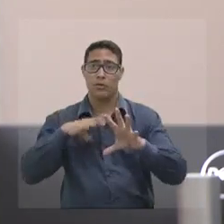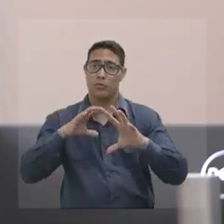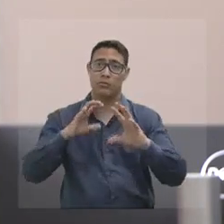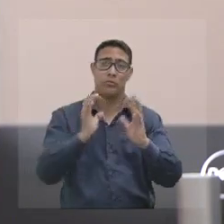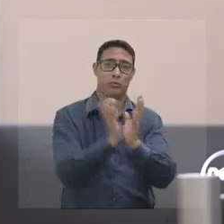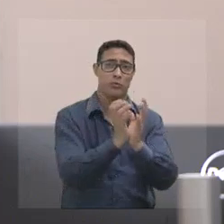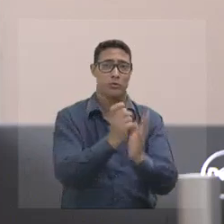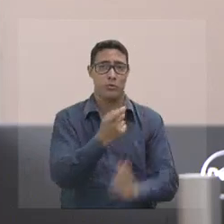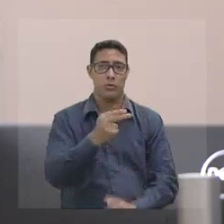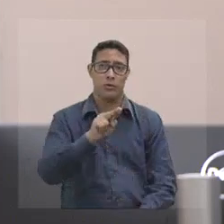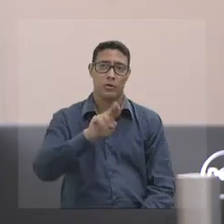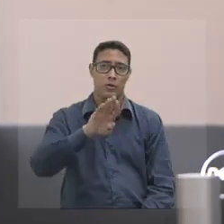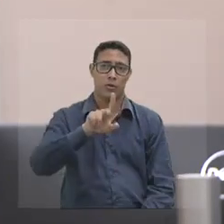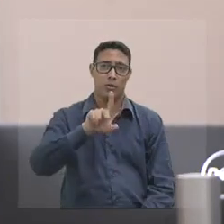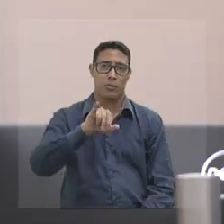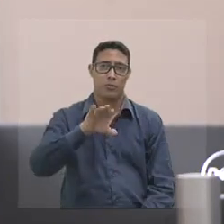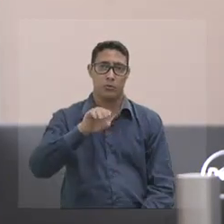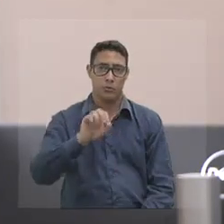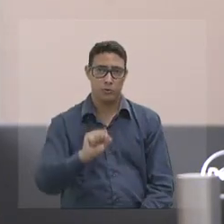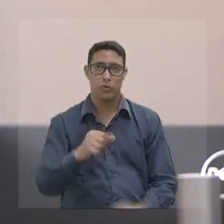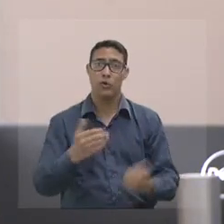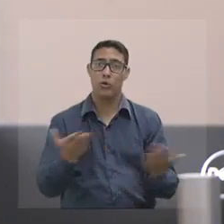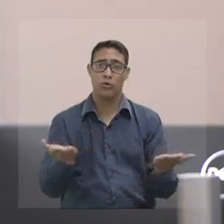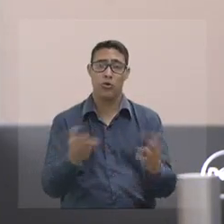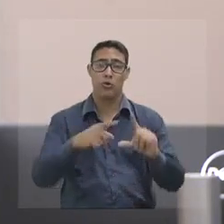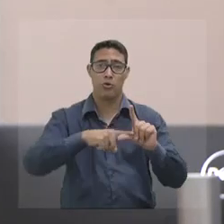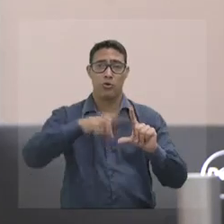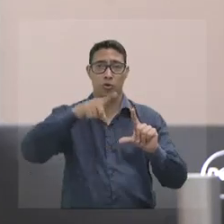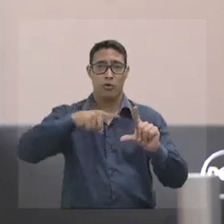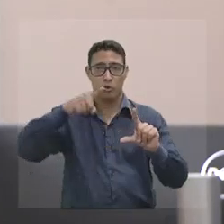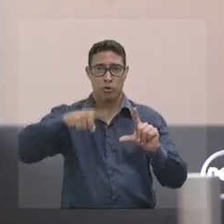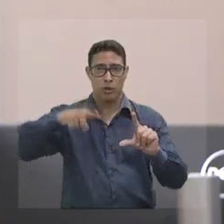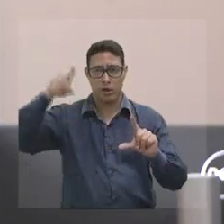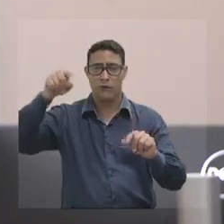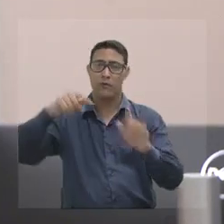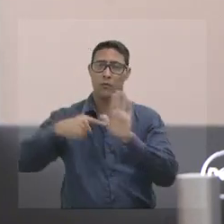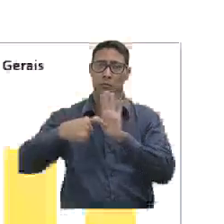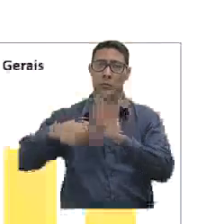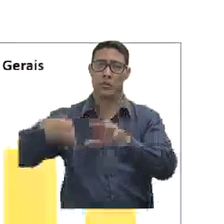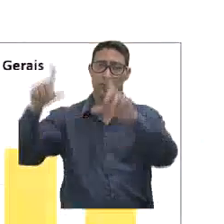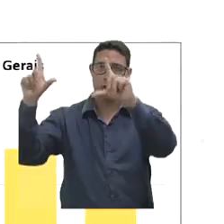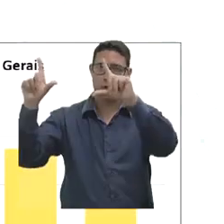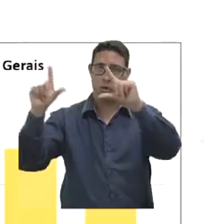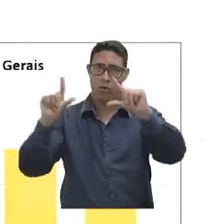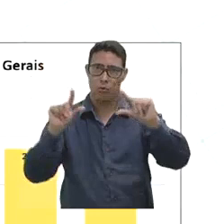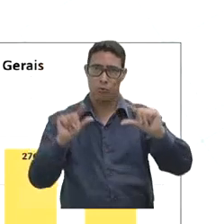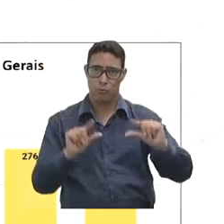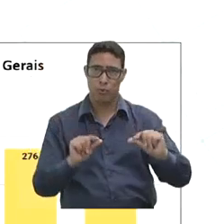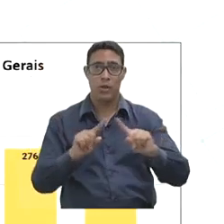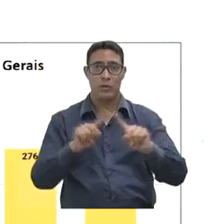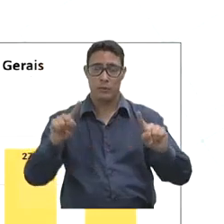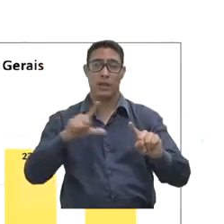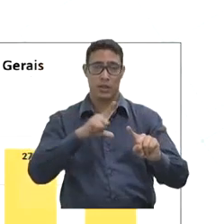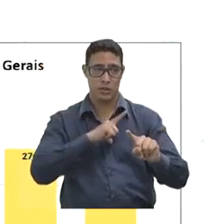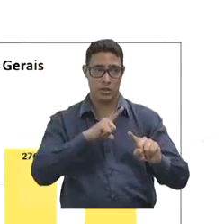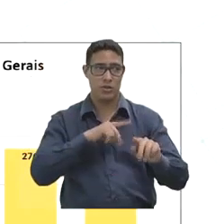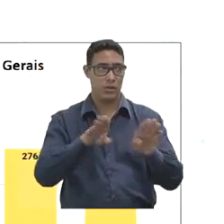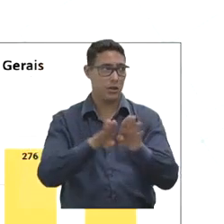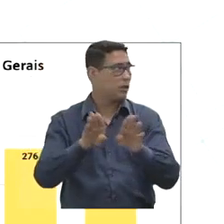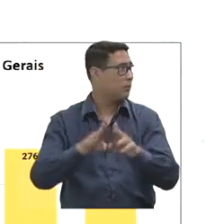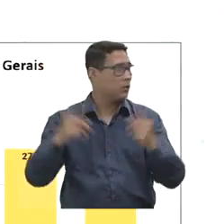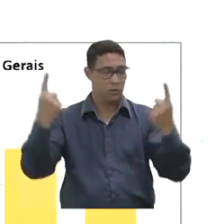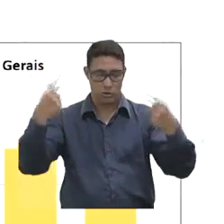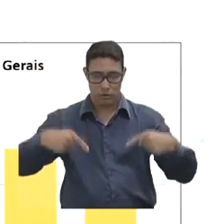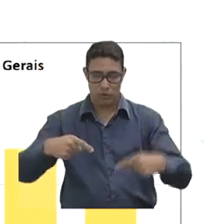hoje o gráfico nos mostra a redução ao longo do tempo mas nós Ainda temos o desafio de 263